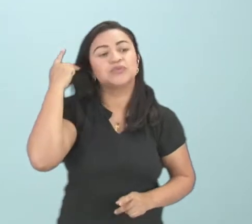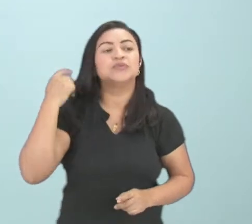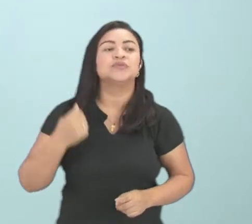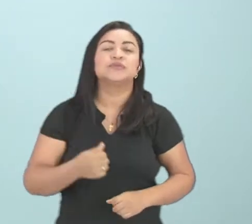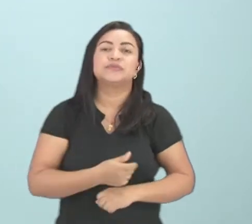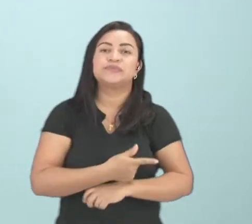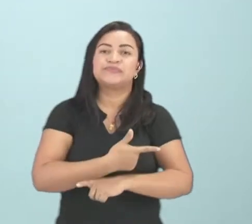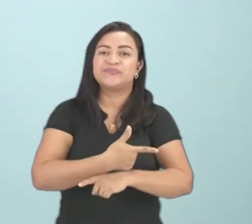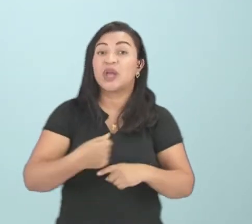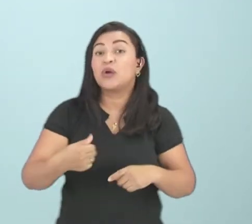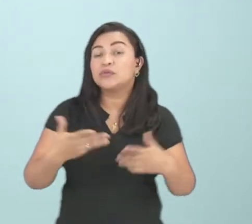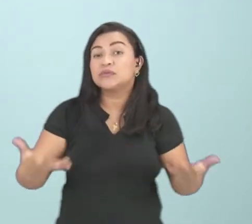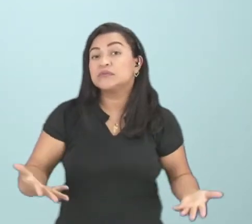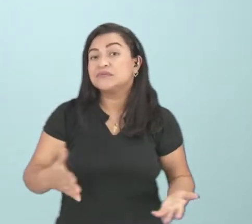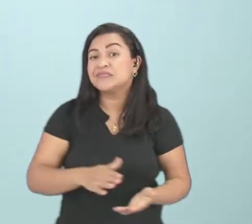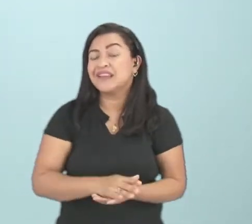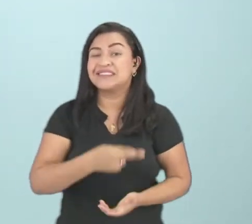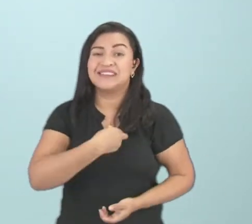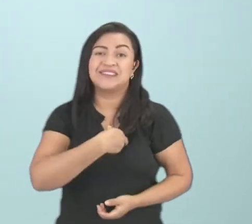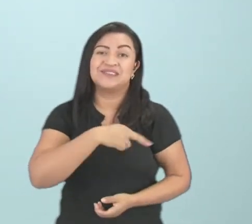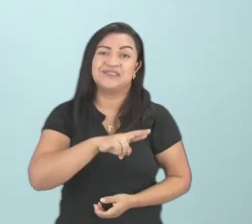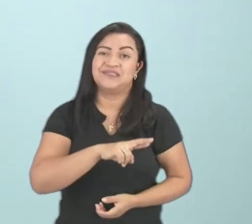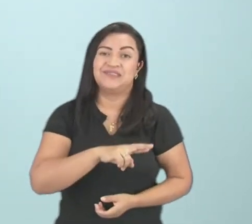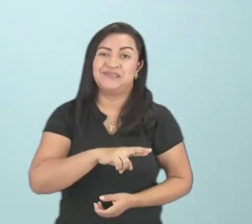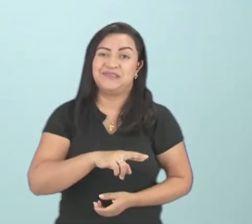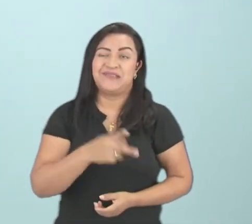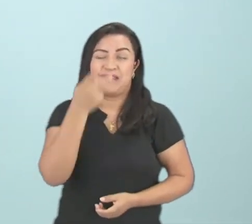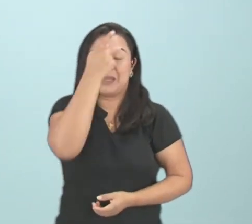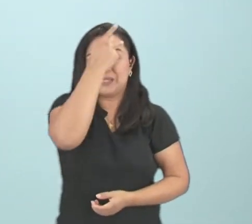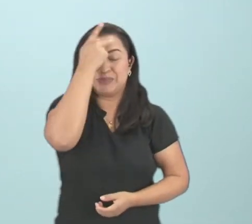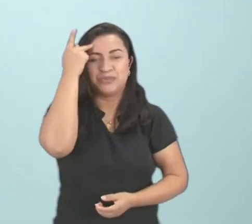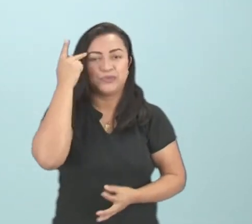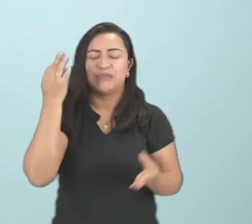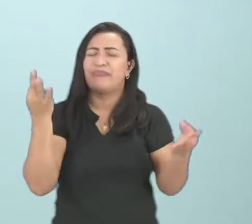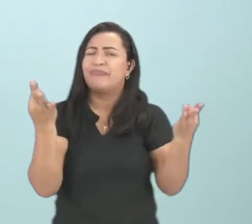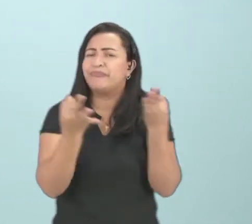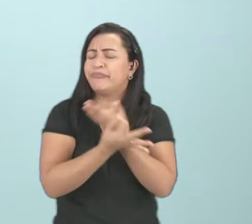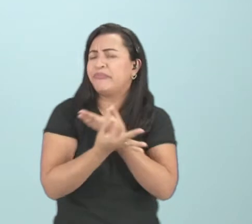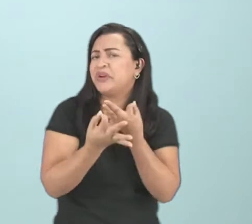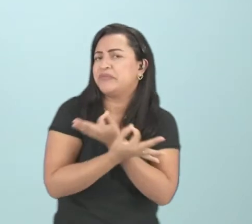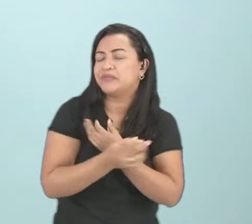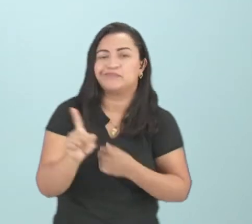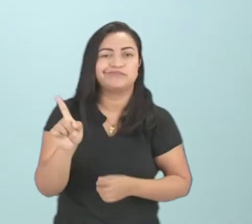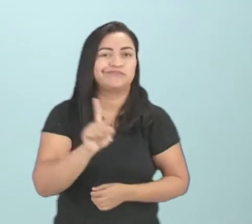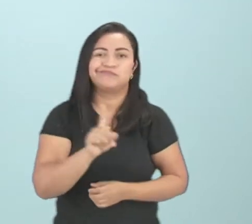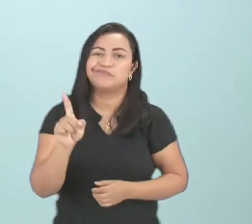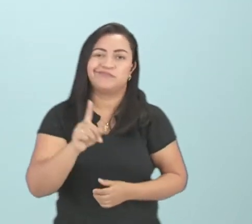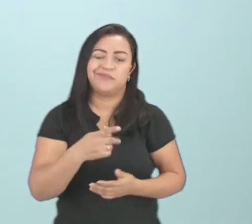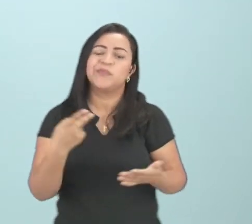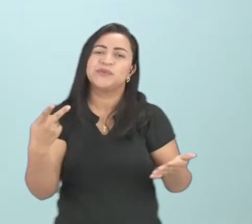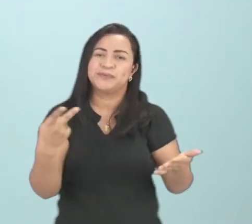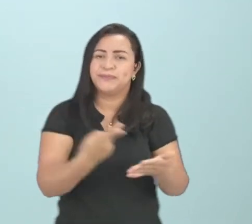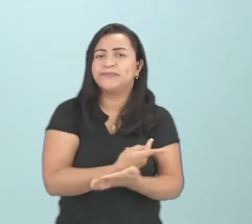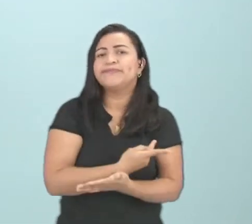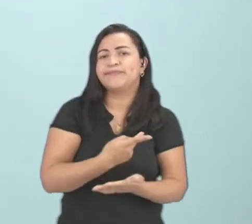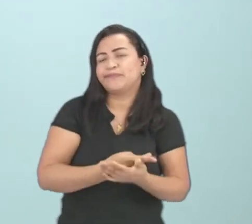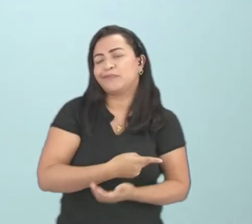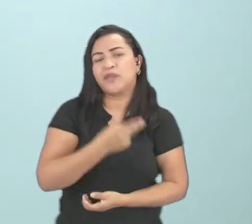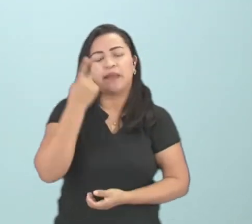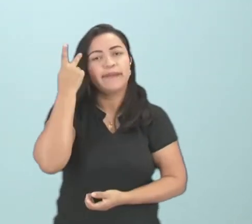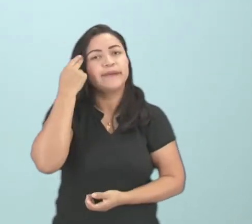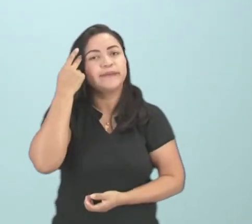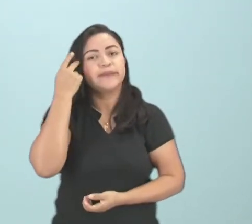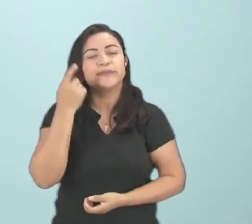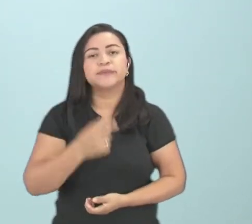ela vai estar fazendo seres perfeitos. O ser humano sempre está sujeito às falhas, como é natural, o homem é